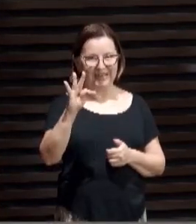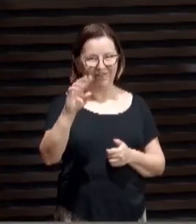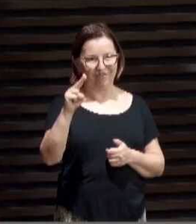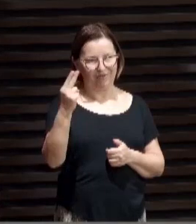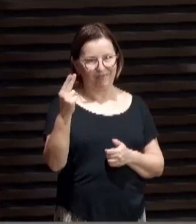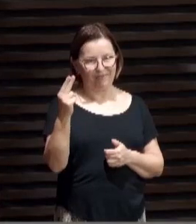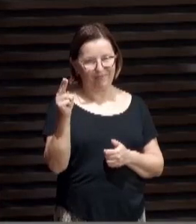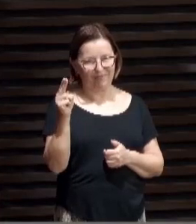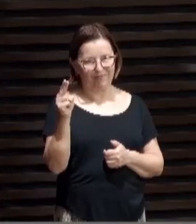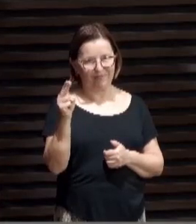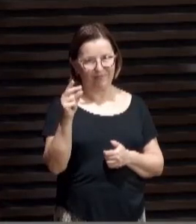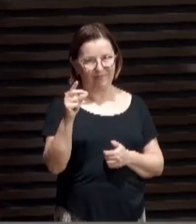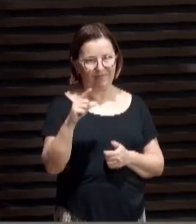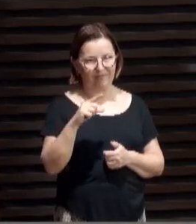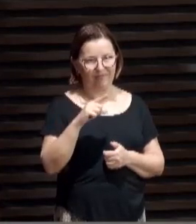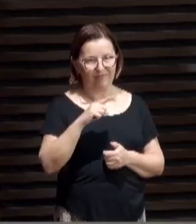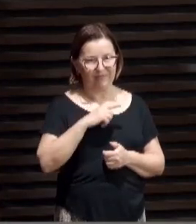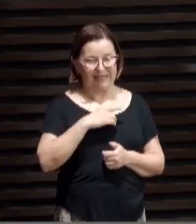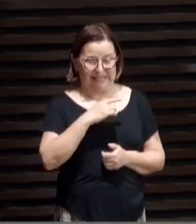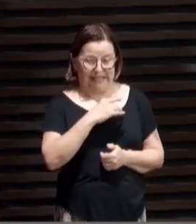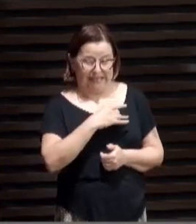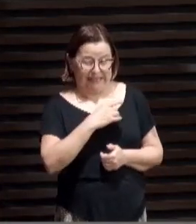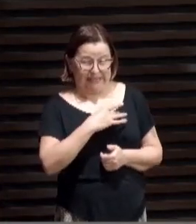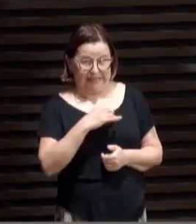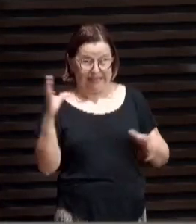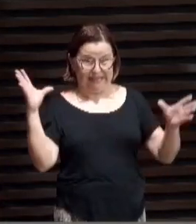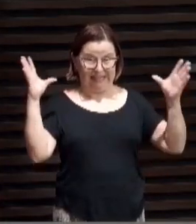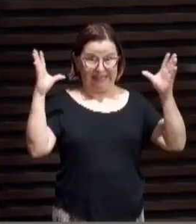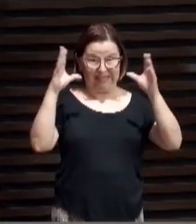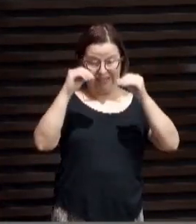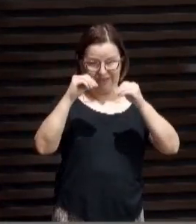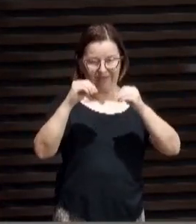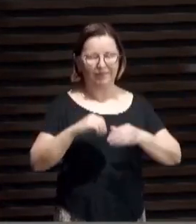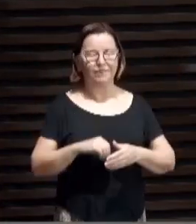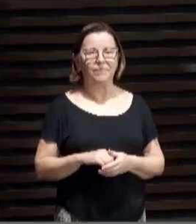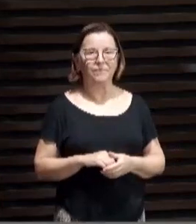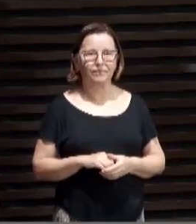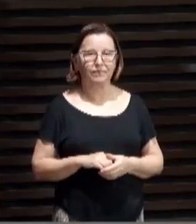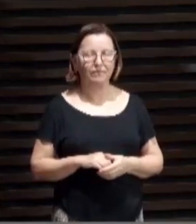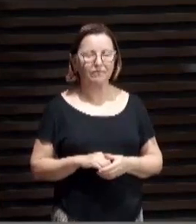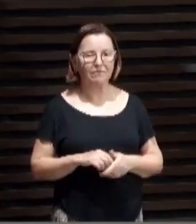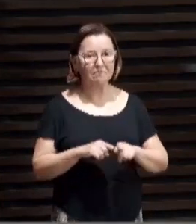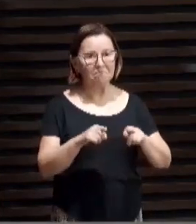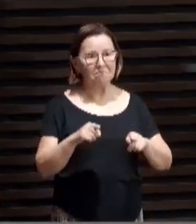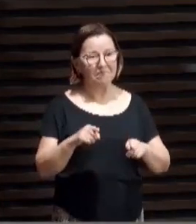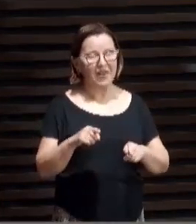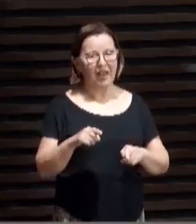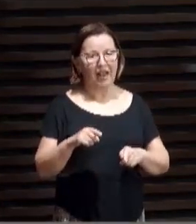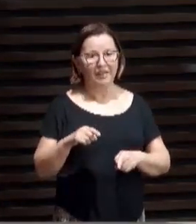tinha pavor noturno. E no momento ela vai andando e